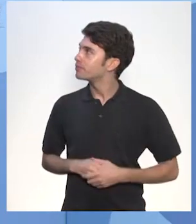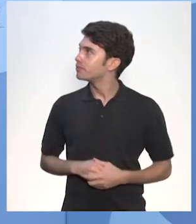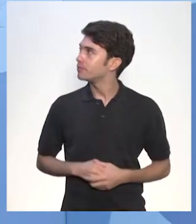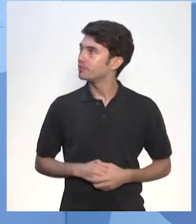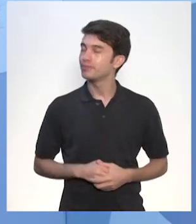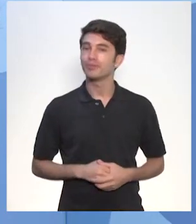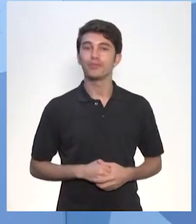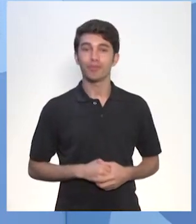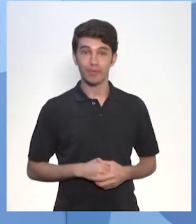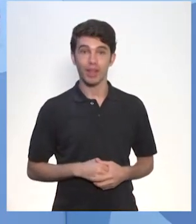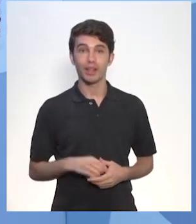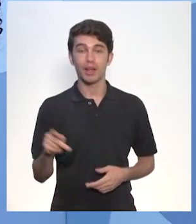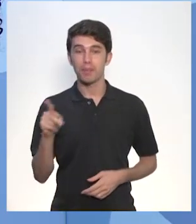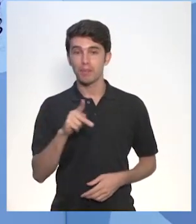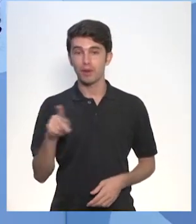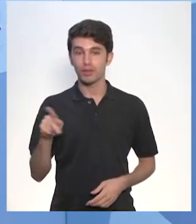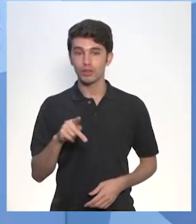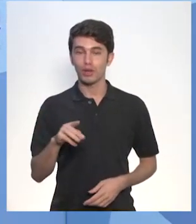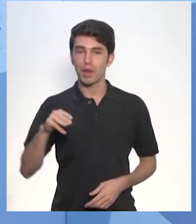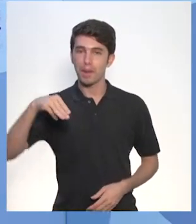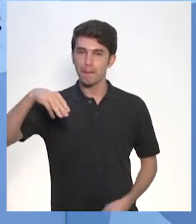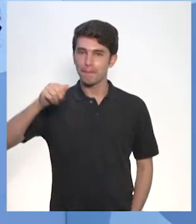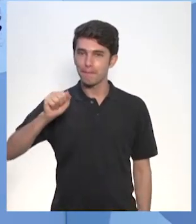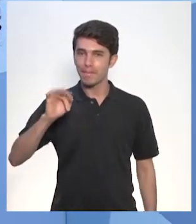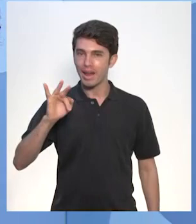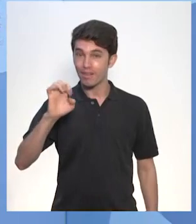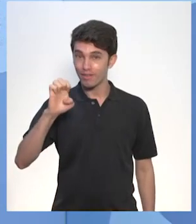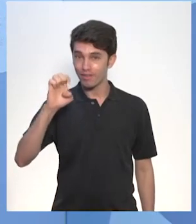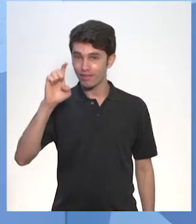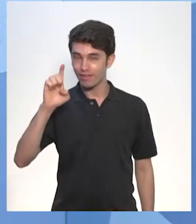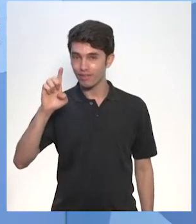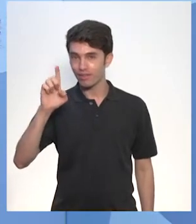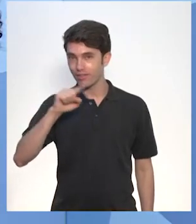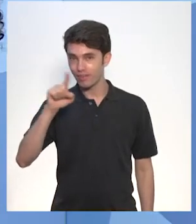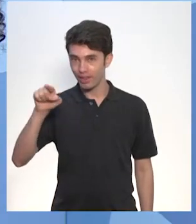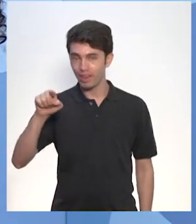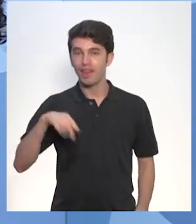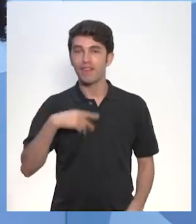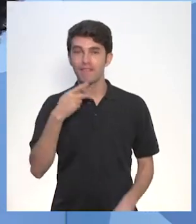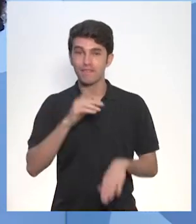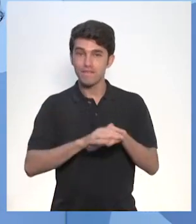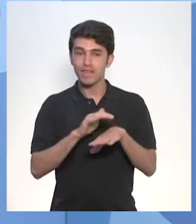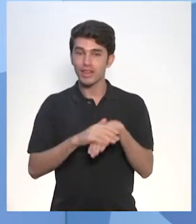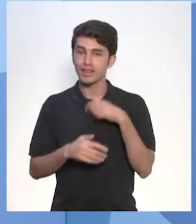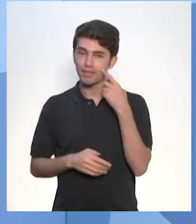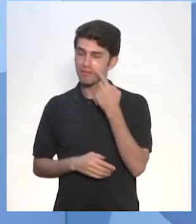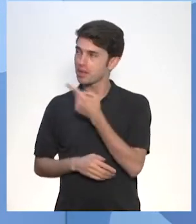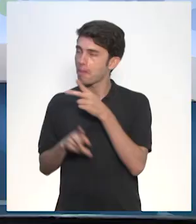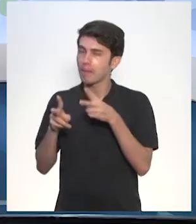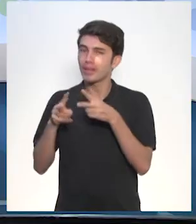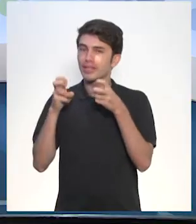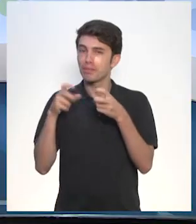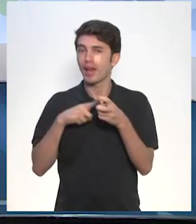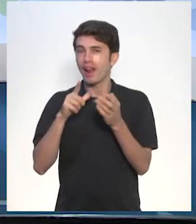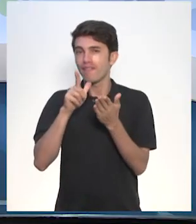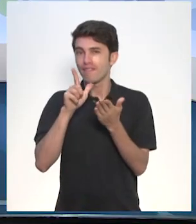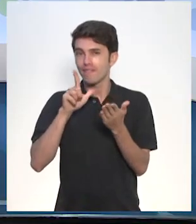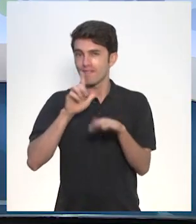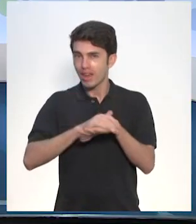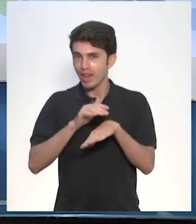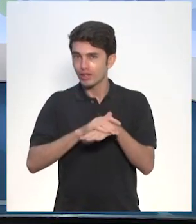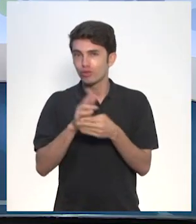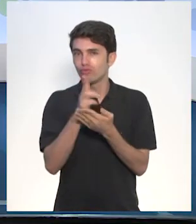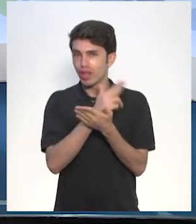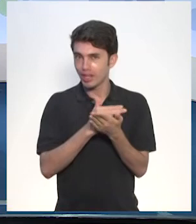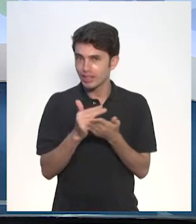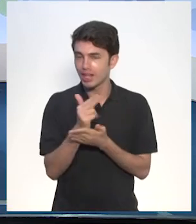Maria Fernanda, mais conhecida aqui como Mafê, fez para a gente. Então, percebam que ela fez um desenho, mas